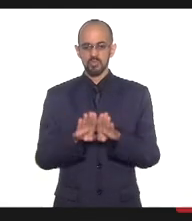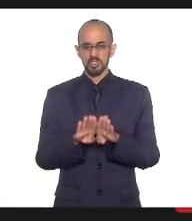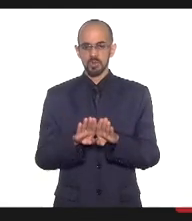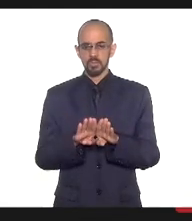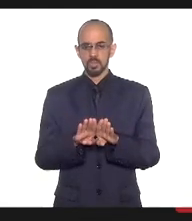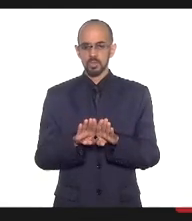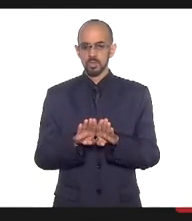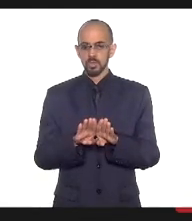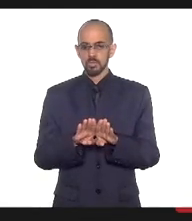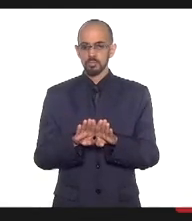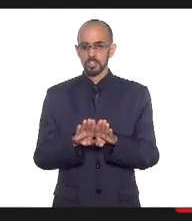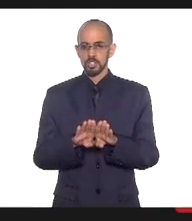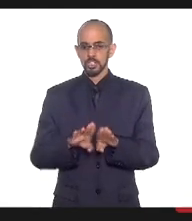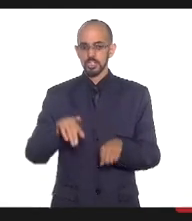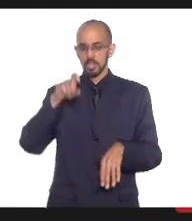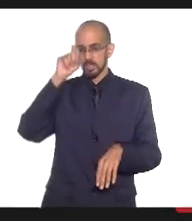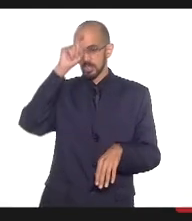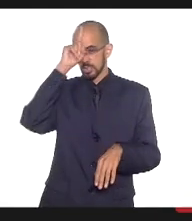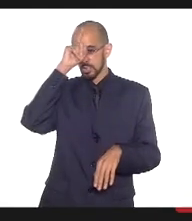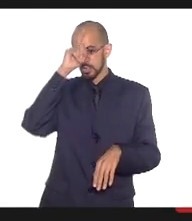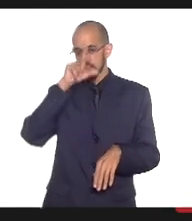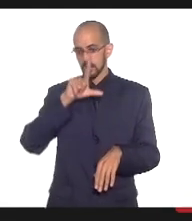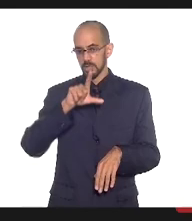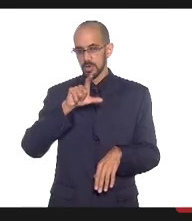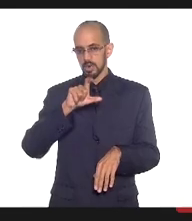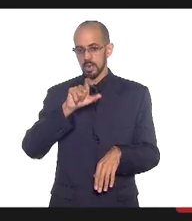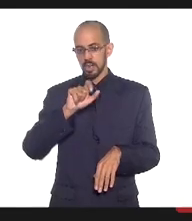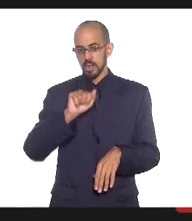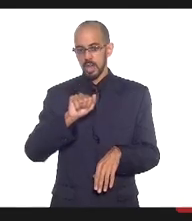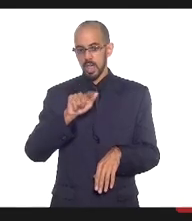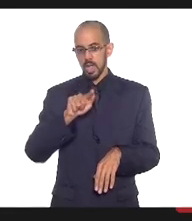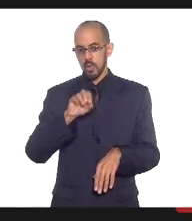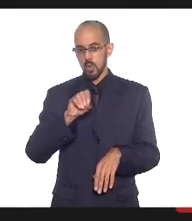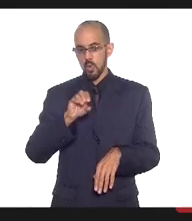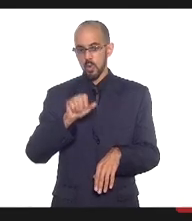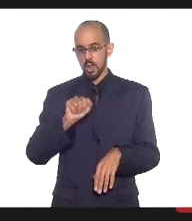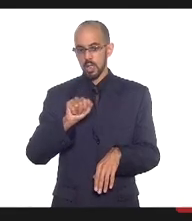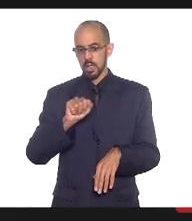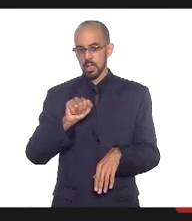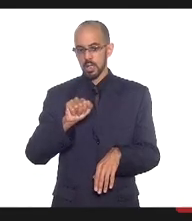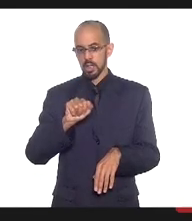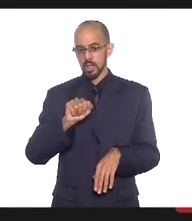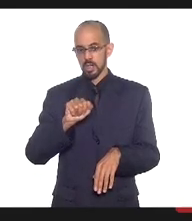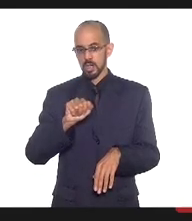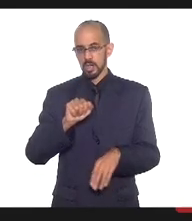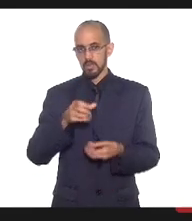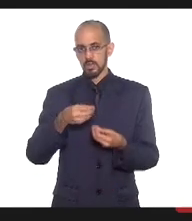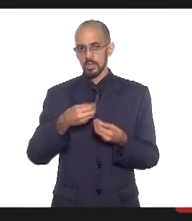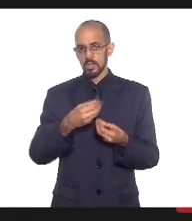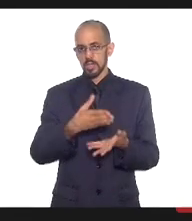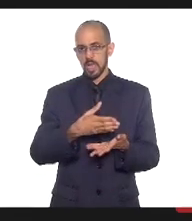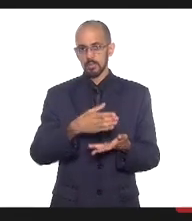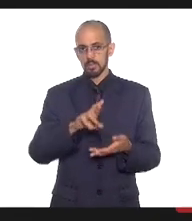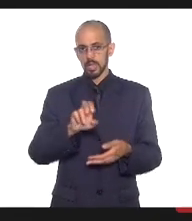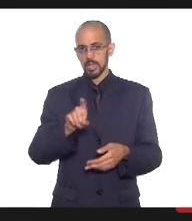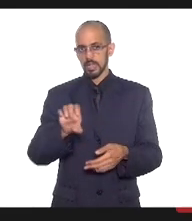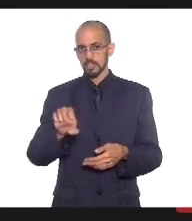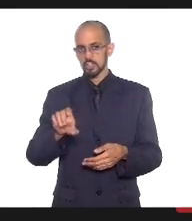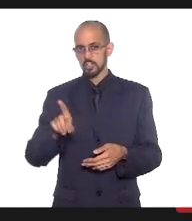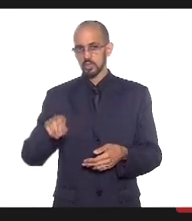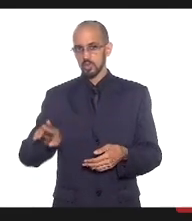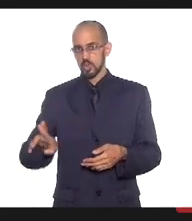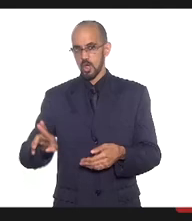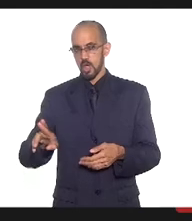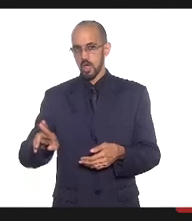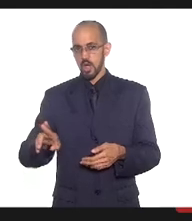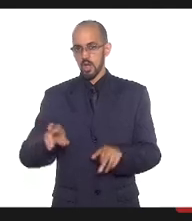Lagoa entregue né para a rede só do Hospital do Andaraí que estivemos lá de uma manifestação